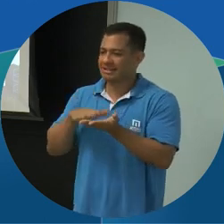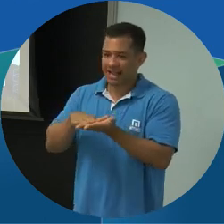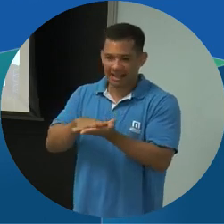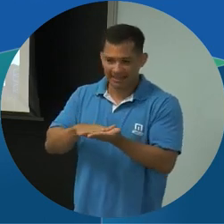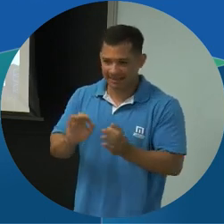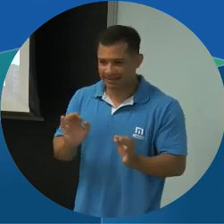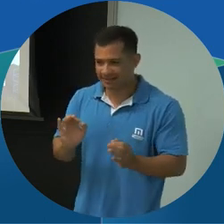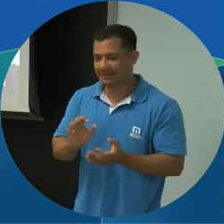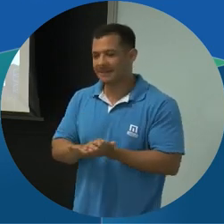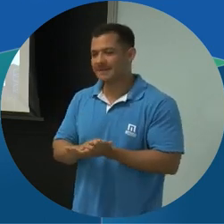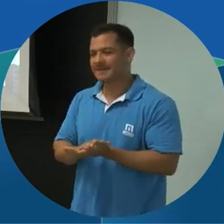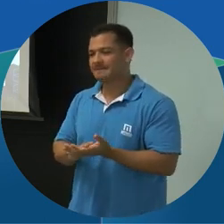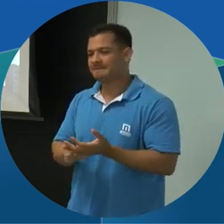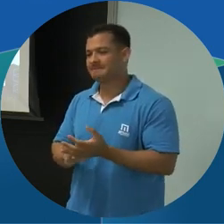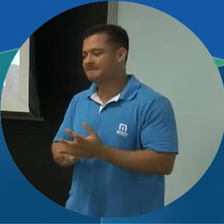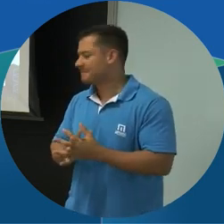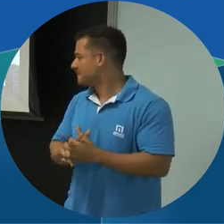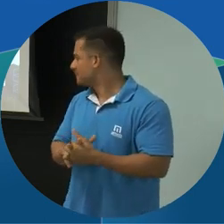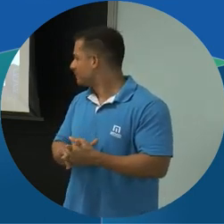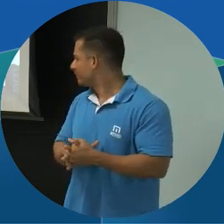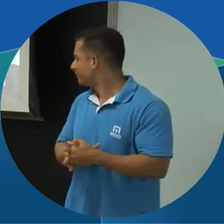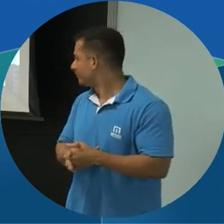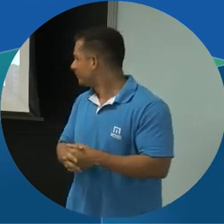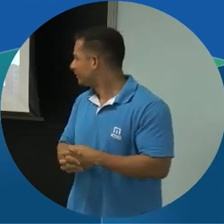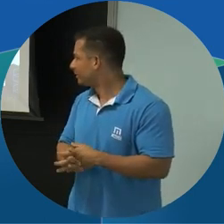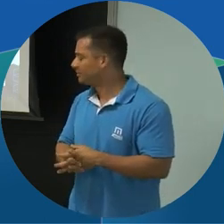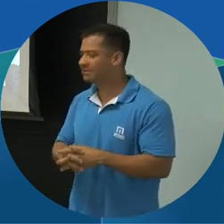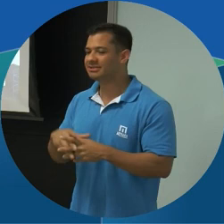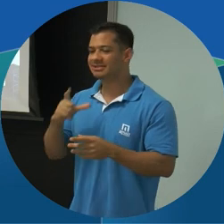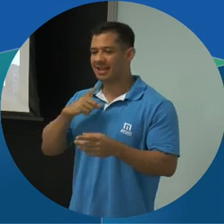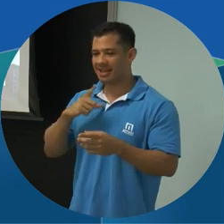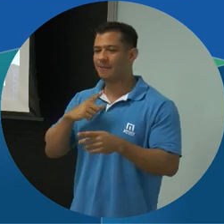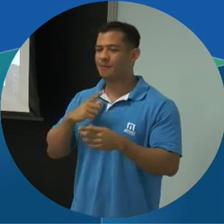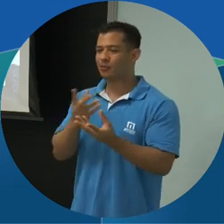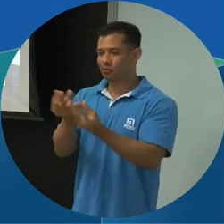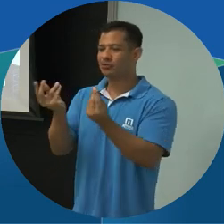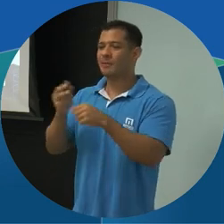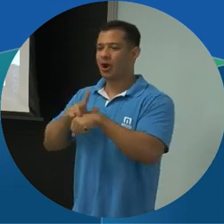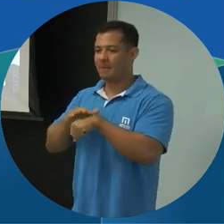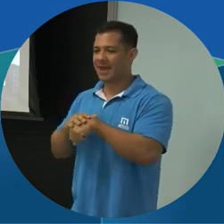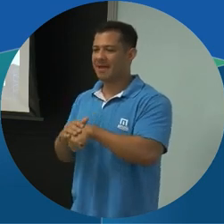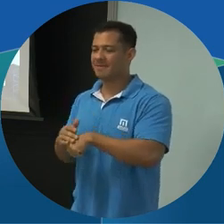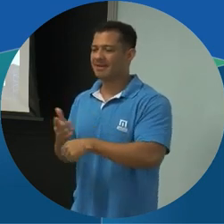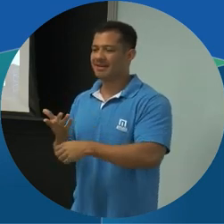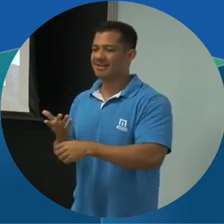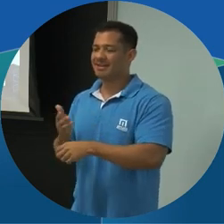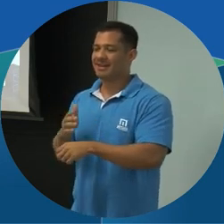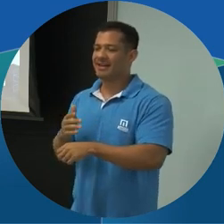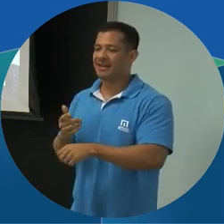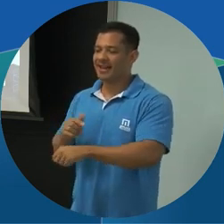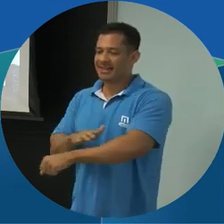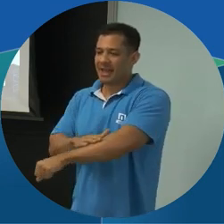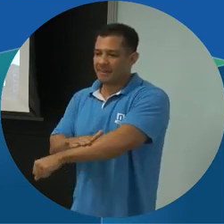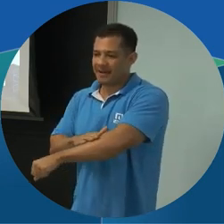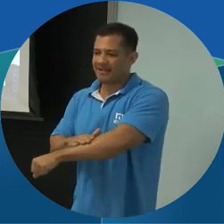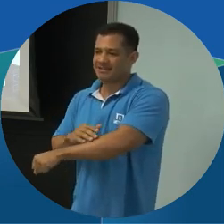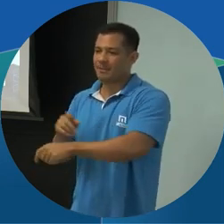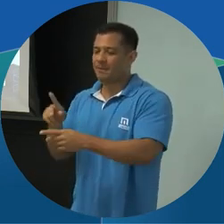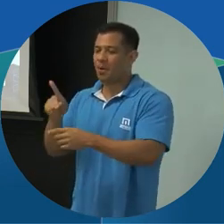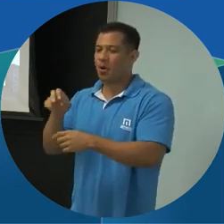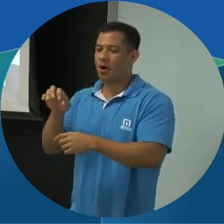de construção civil, que são as silicoses, tá? Dermatoses, menor emissão de ruídos, a gente tem uma